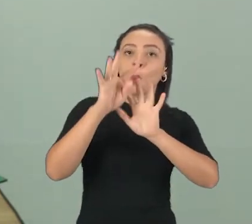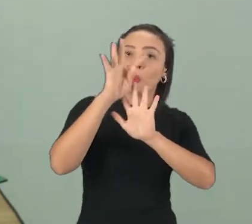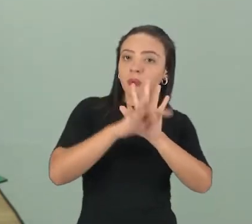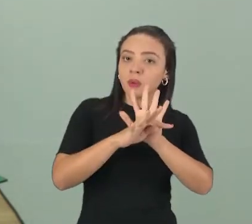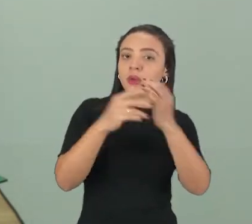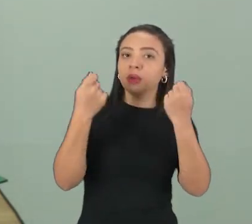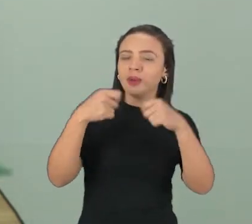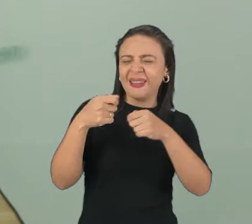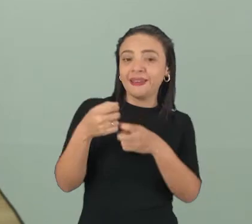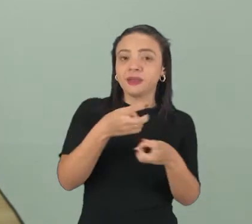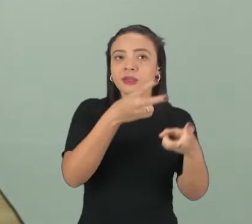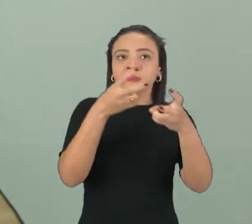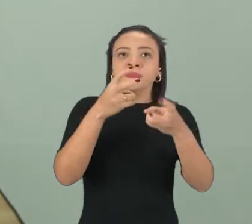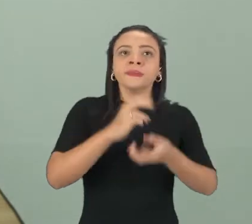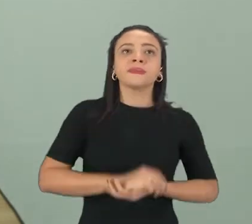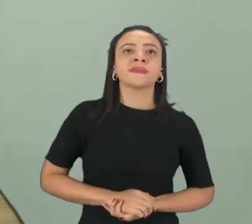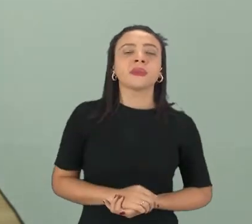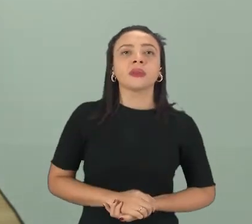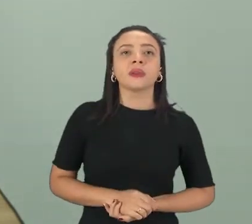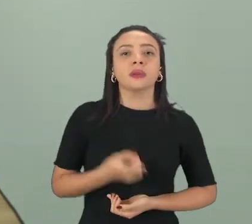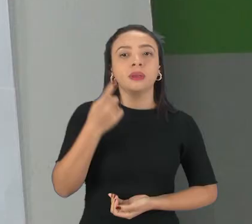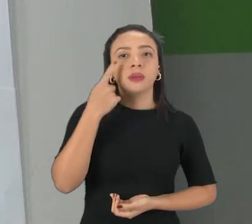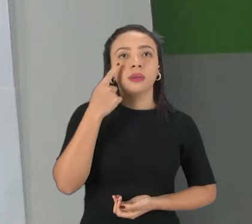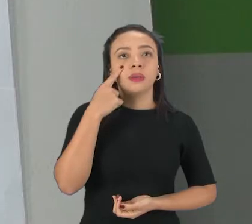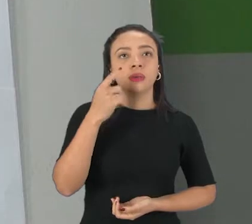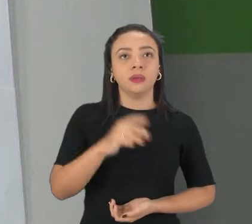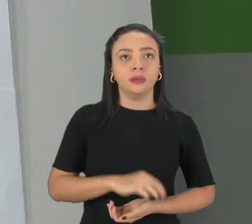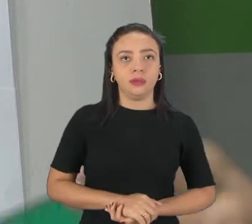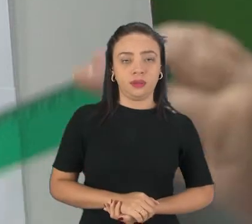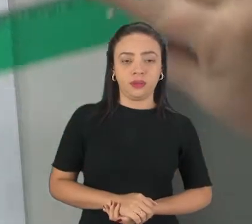para a gente poder identificar. Vem aqui comigo.